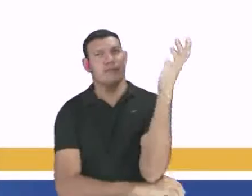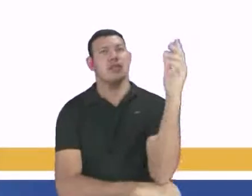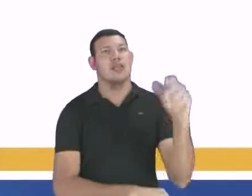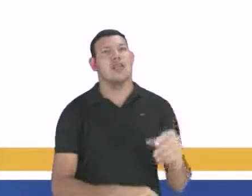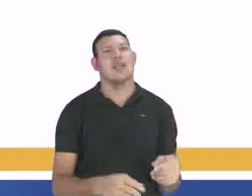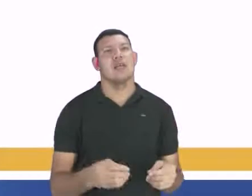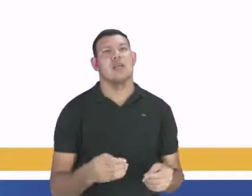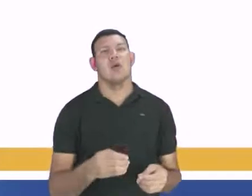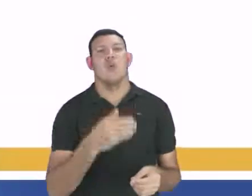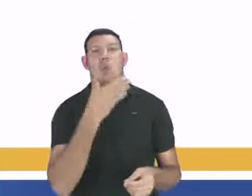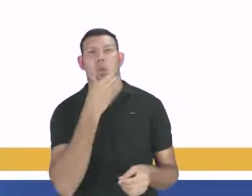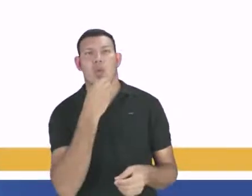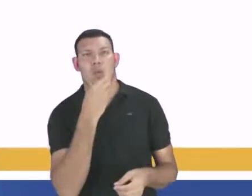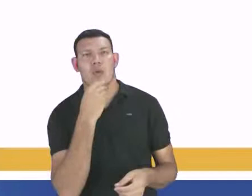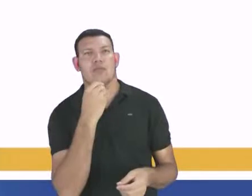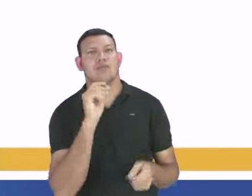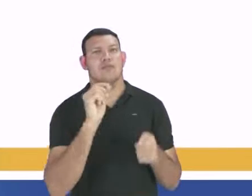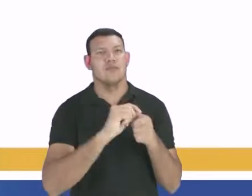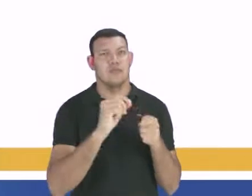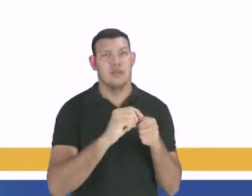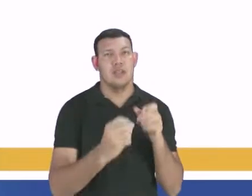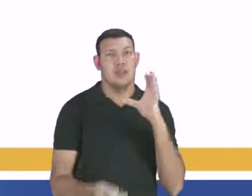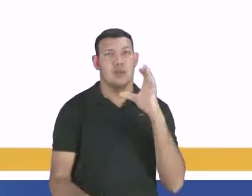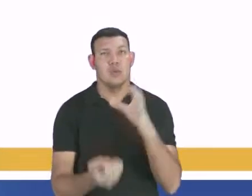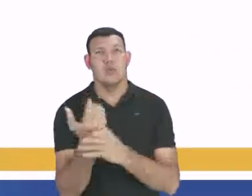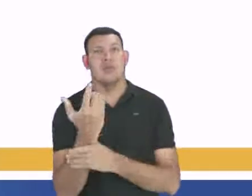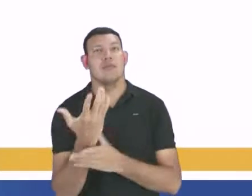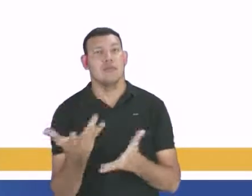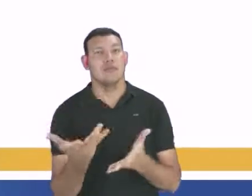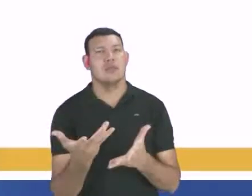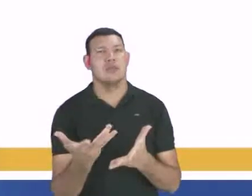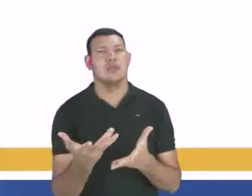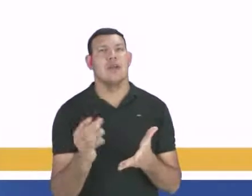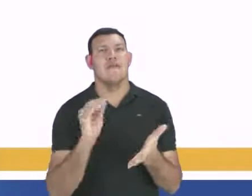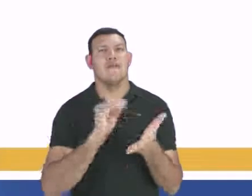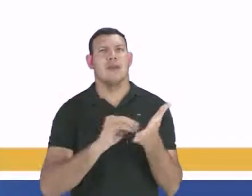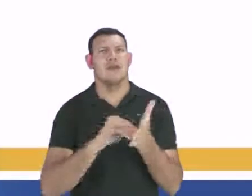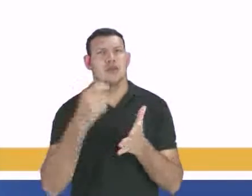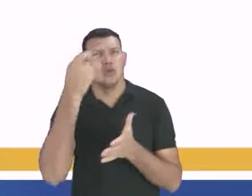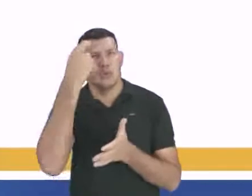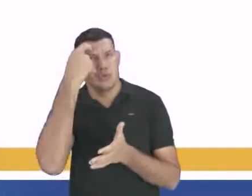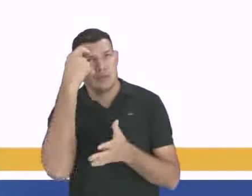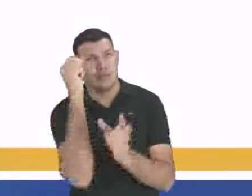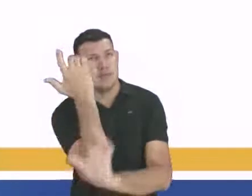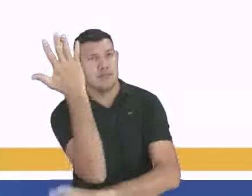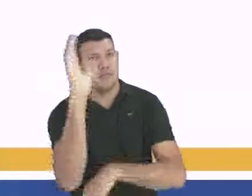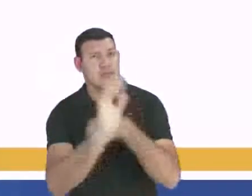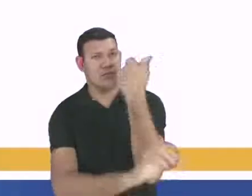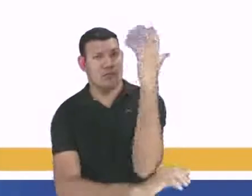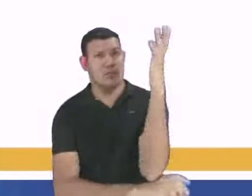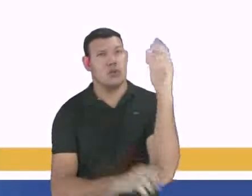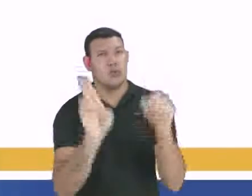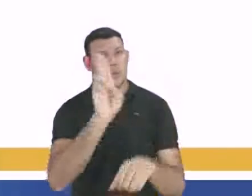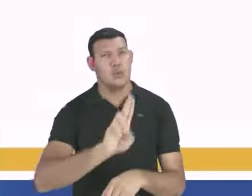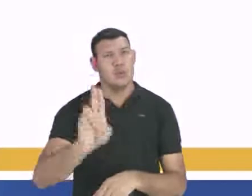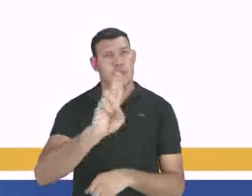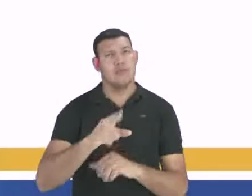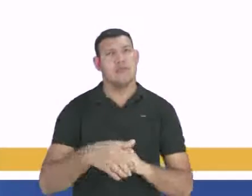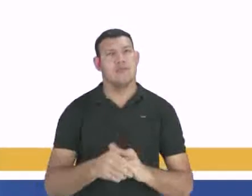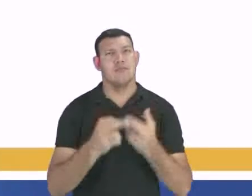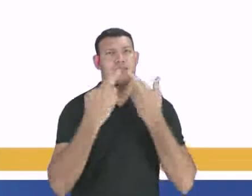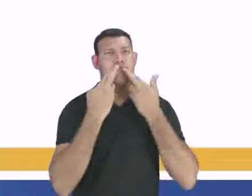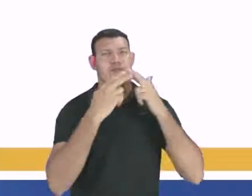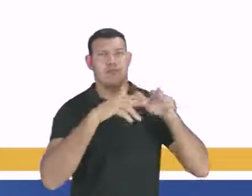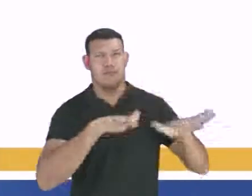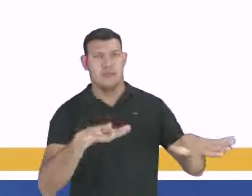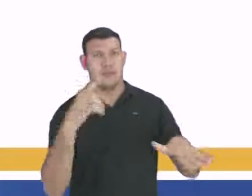uso indiscriminado dos recursos naturais. Todas as alternativas abaixo trazem exemplos de ações positivas relacionadas com a